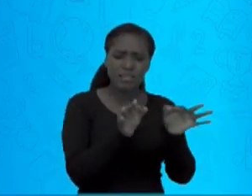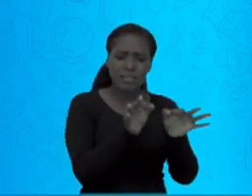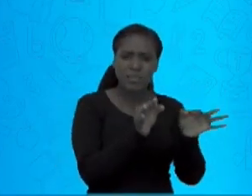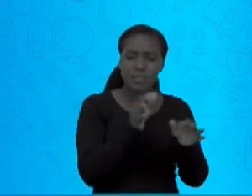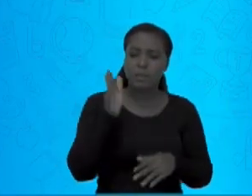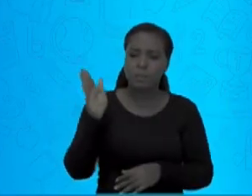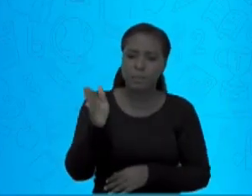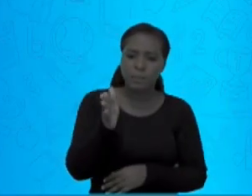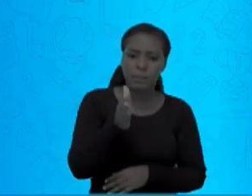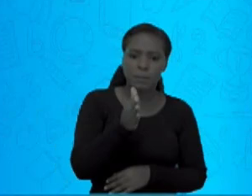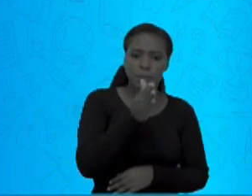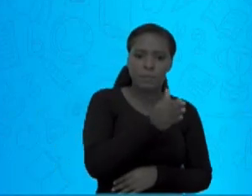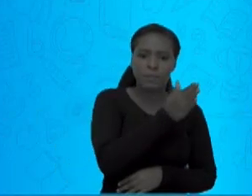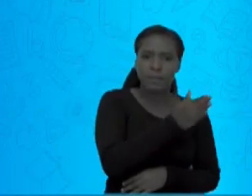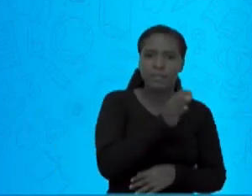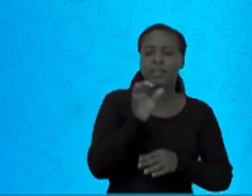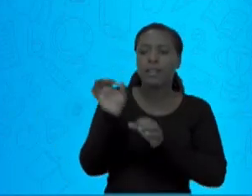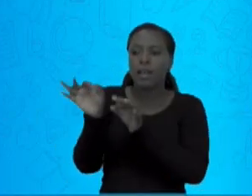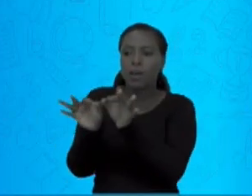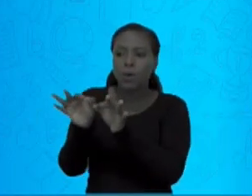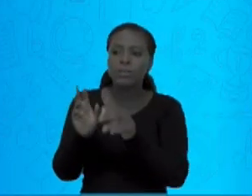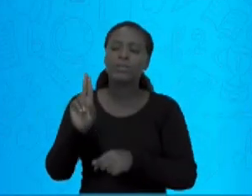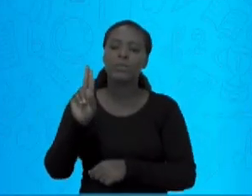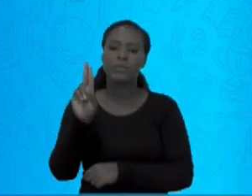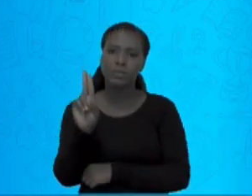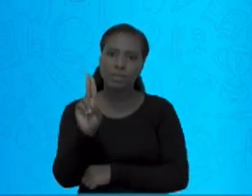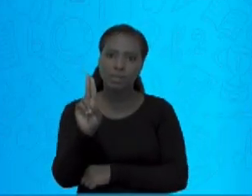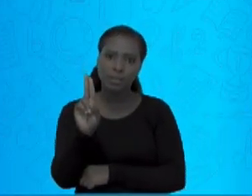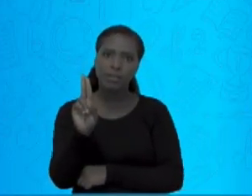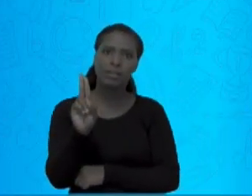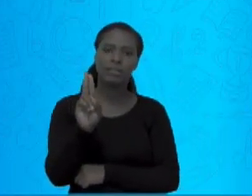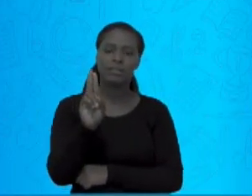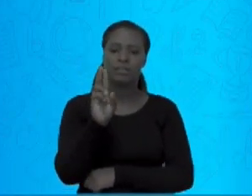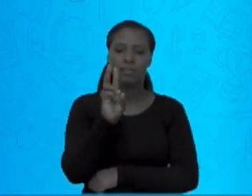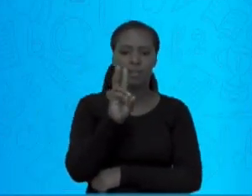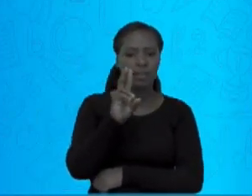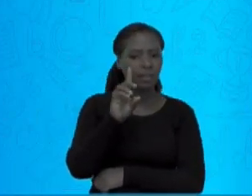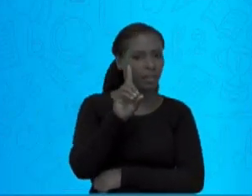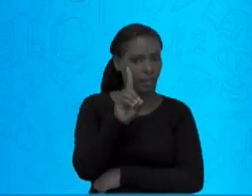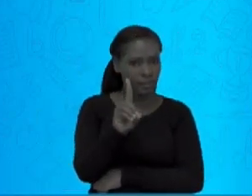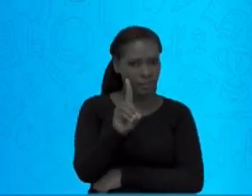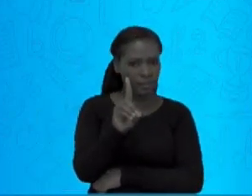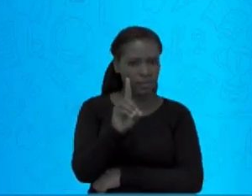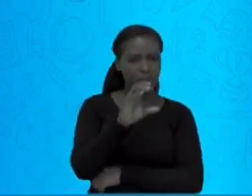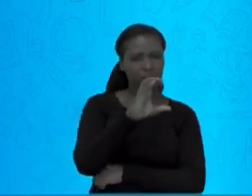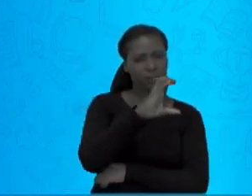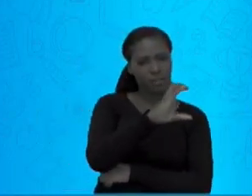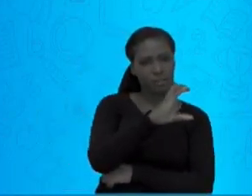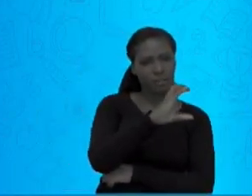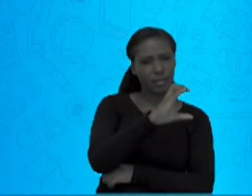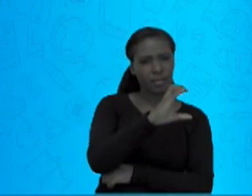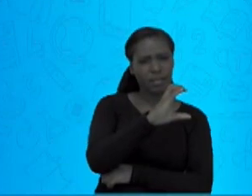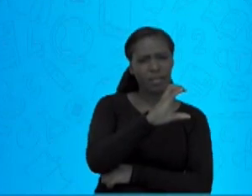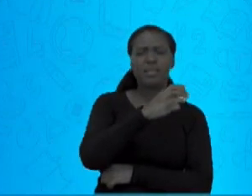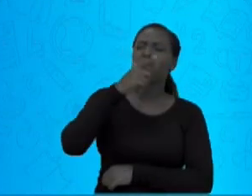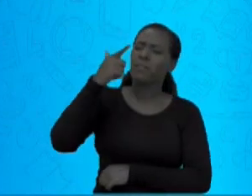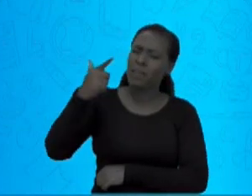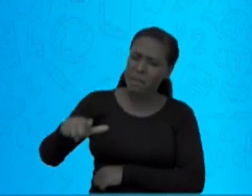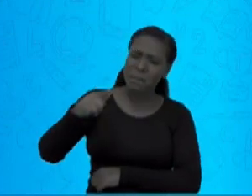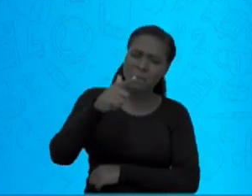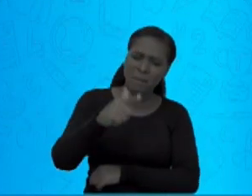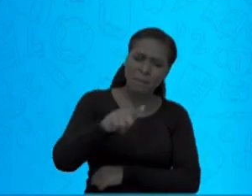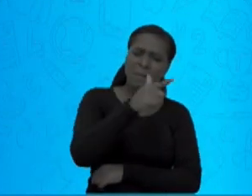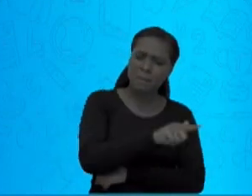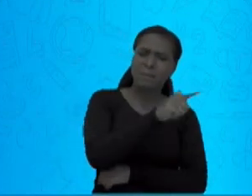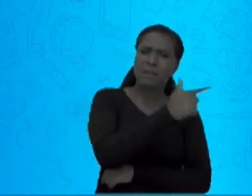eu tenho a ordem das unidades, dezenas e centenas. Elas vão repetir em todas, olha,